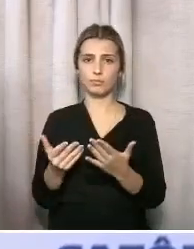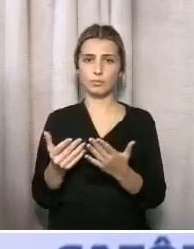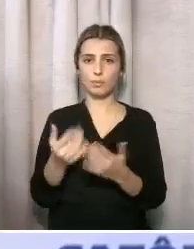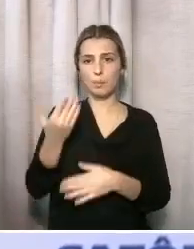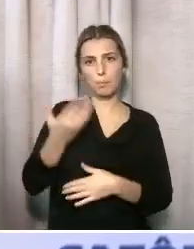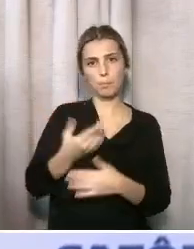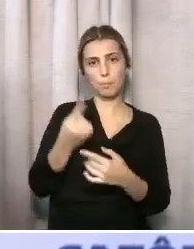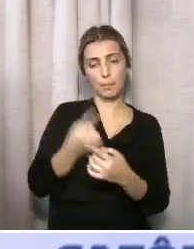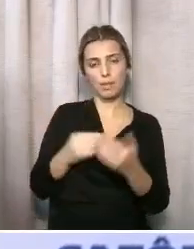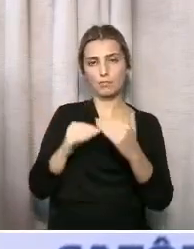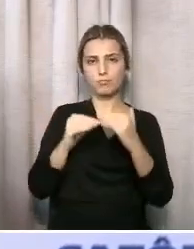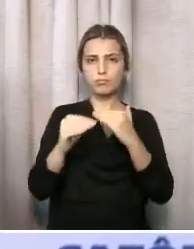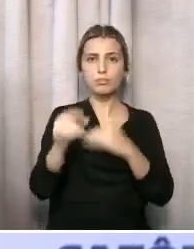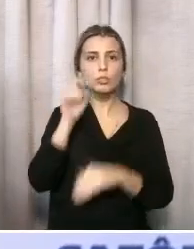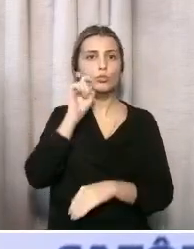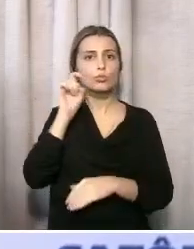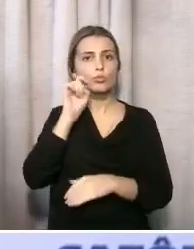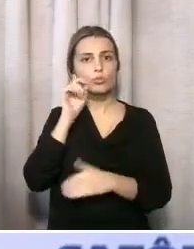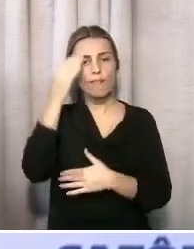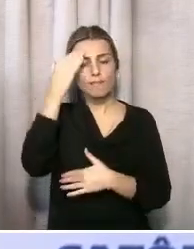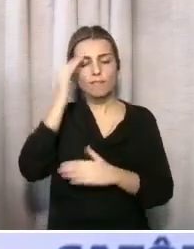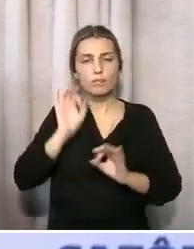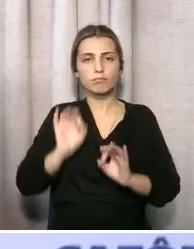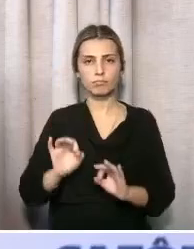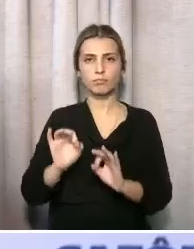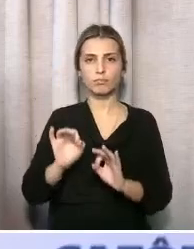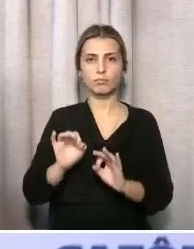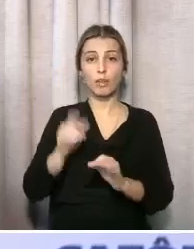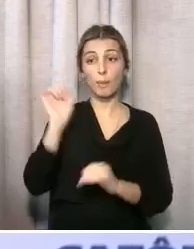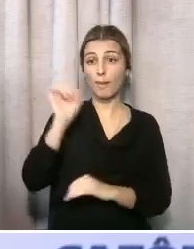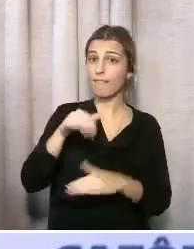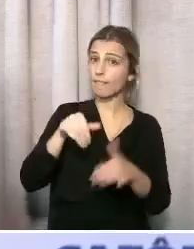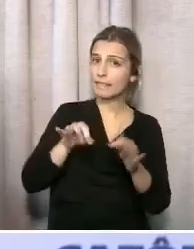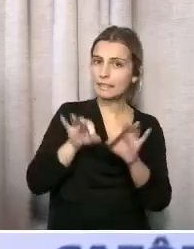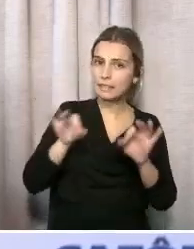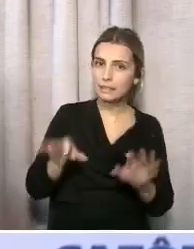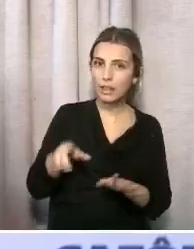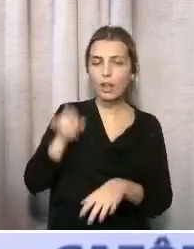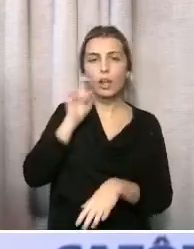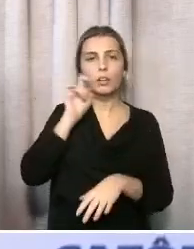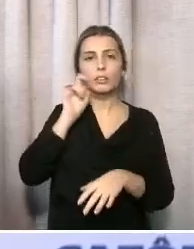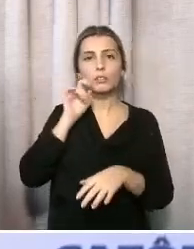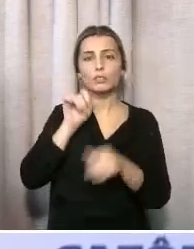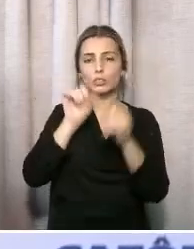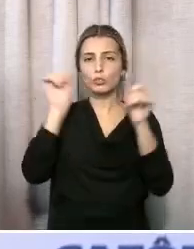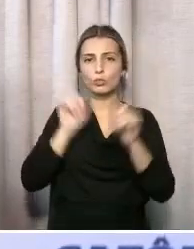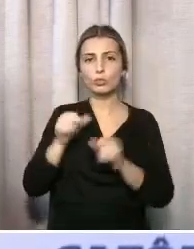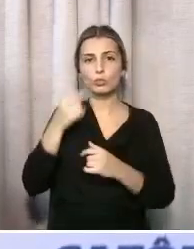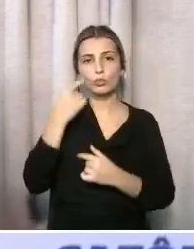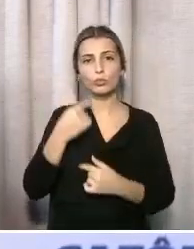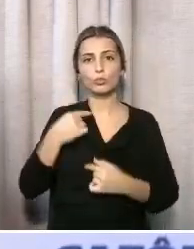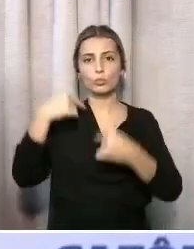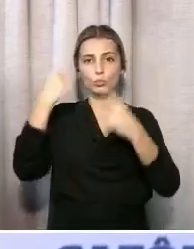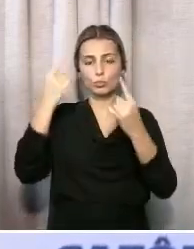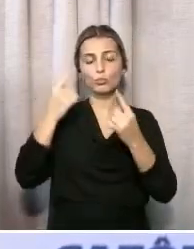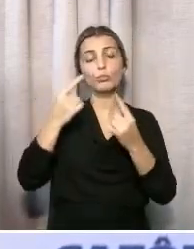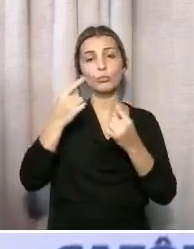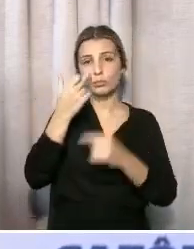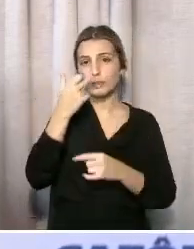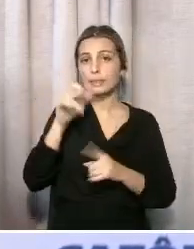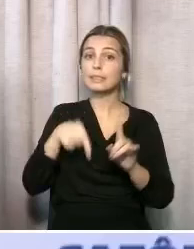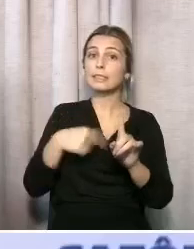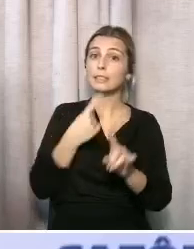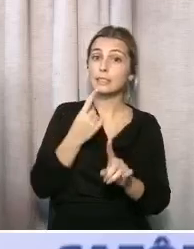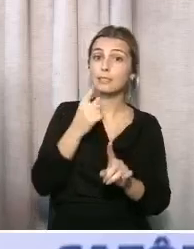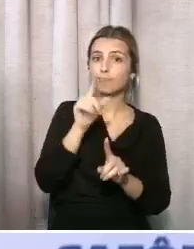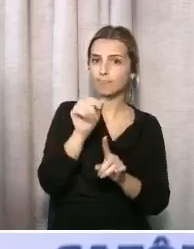segurança e previsibilidade é isso que o partido socialista faz defende o sistema público de pensões ao mesmo tempo que assegura que os rendimentos dos